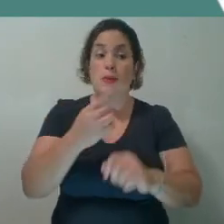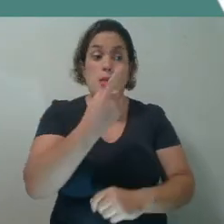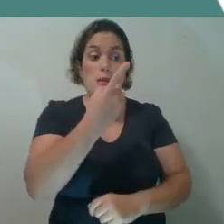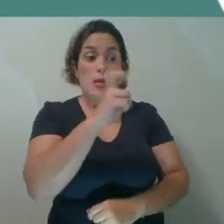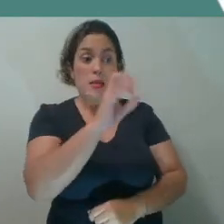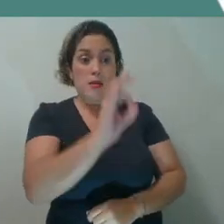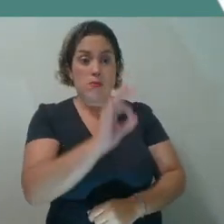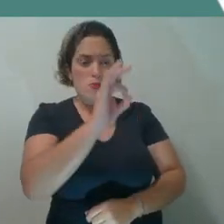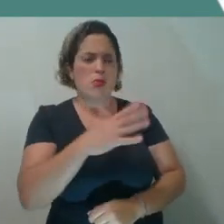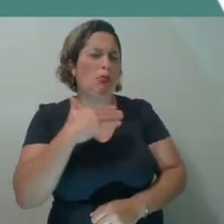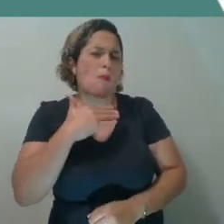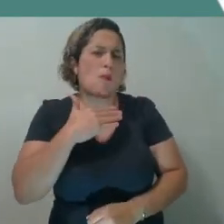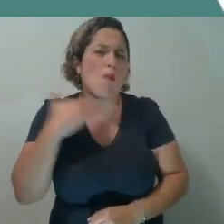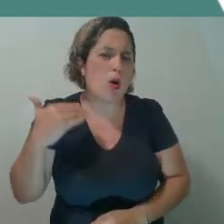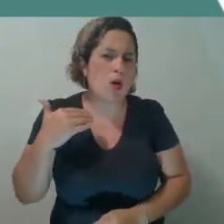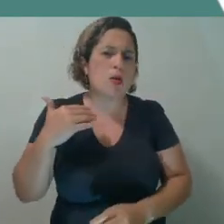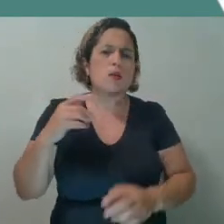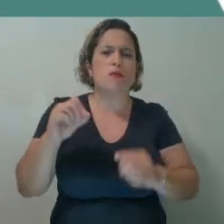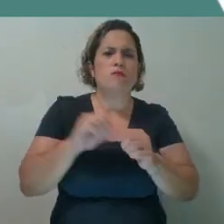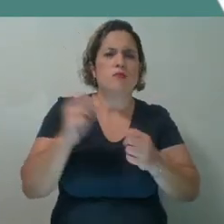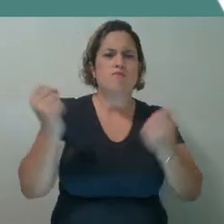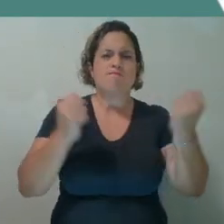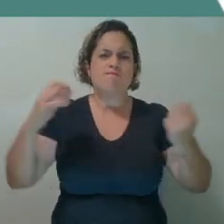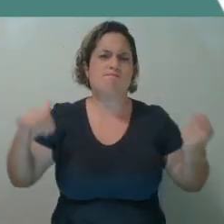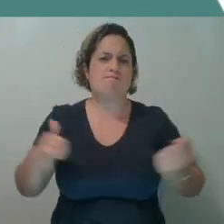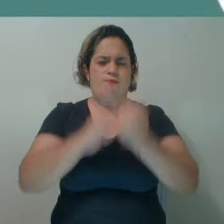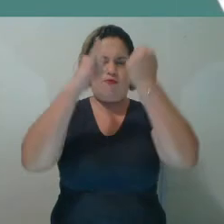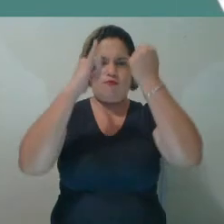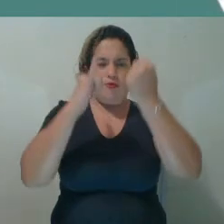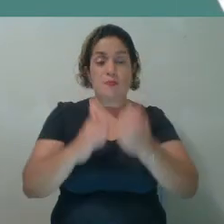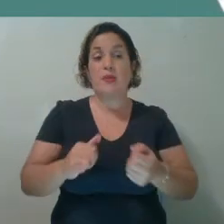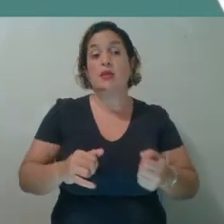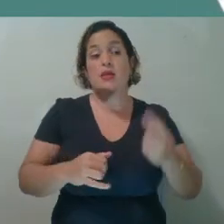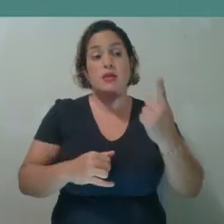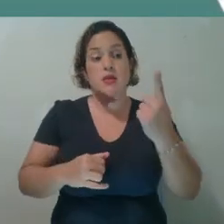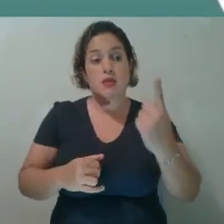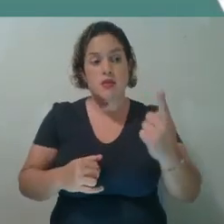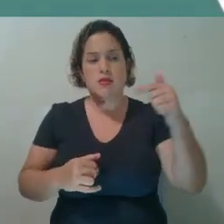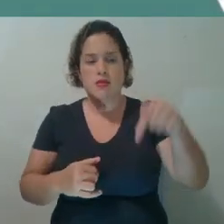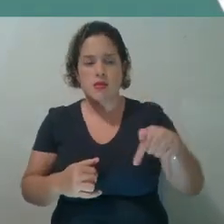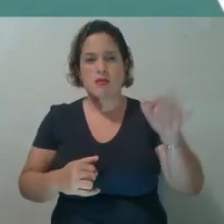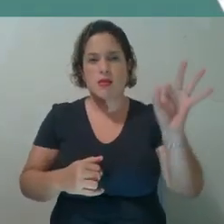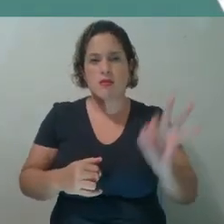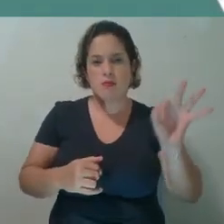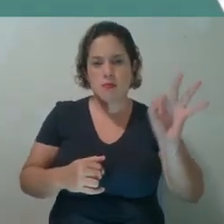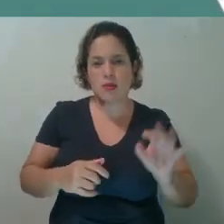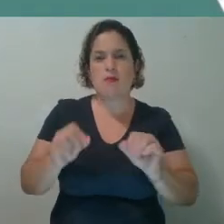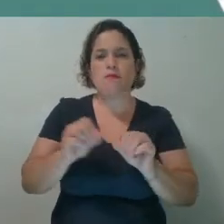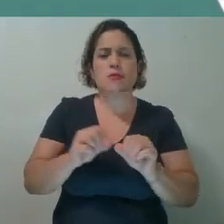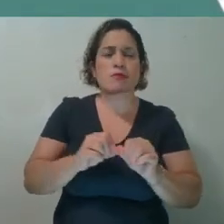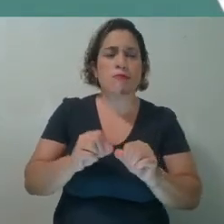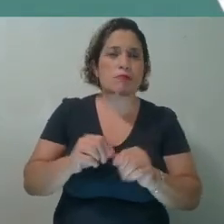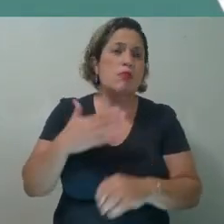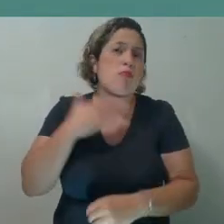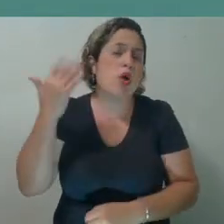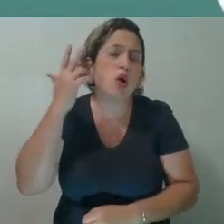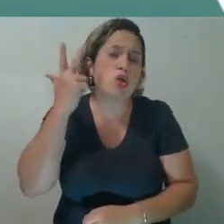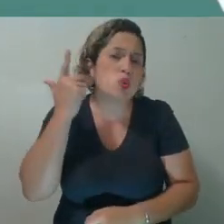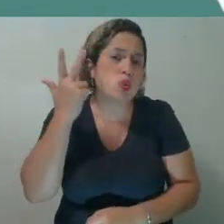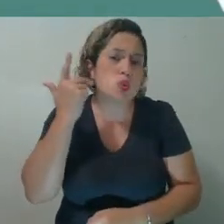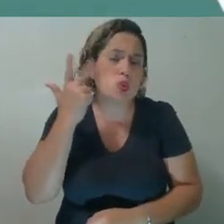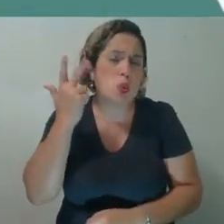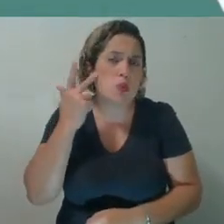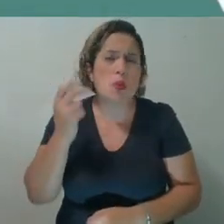15% morreram em decorrência de um acidente automotivo e 17% morreu por conta